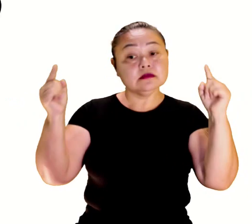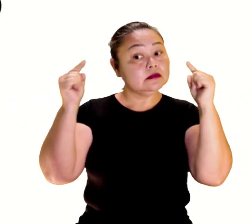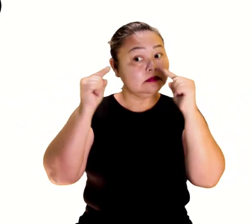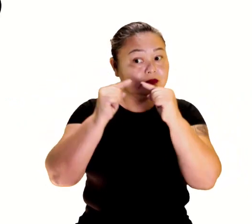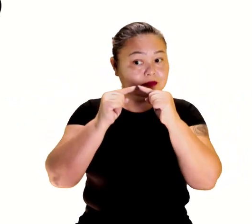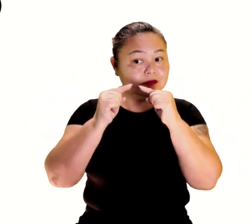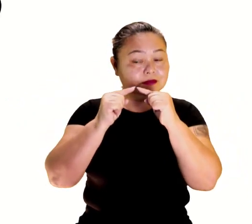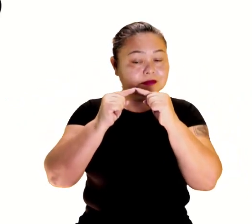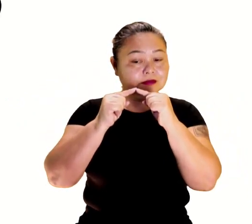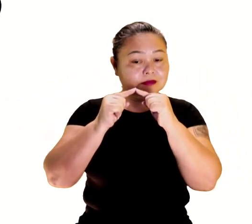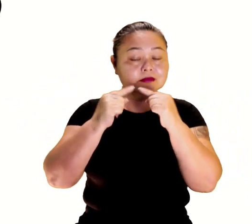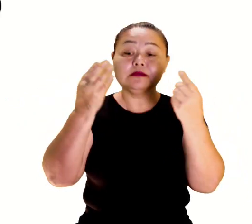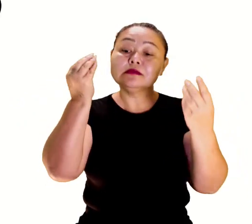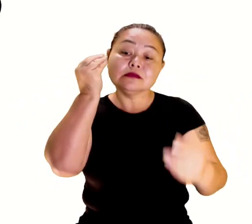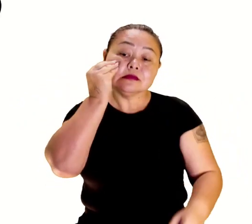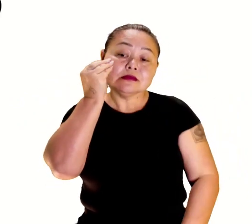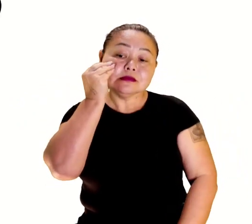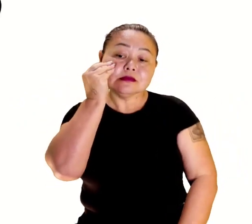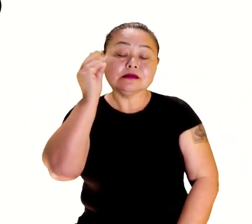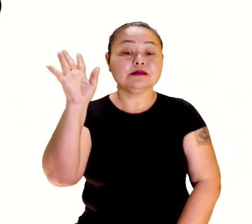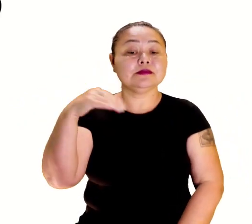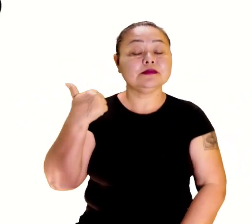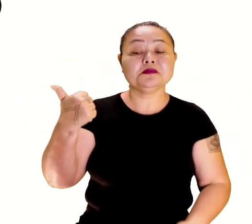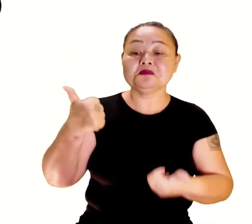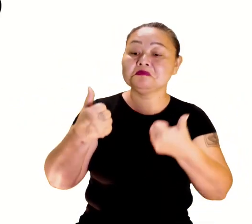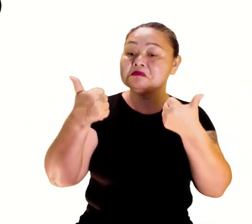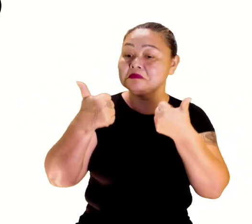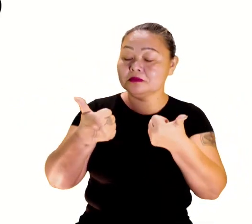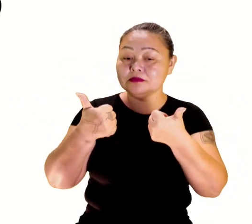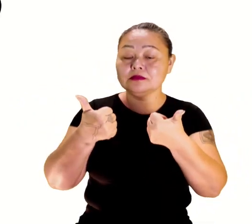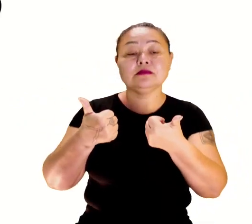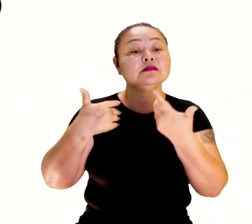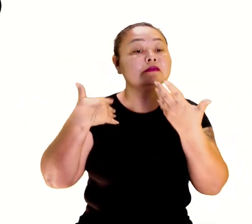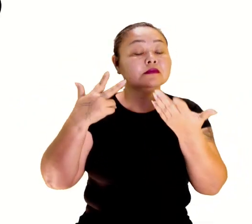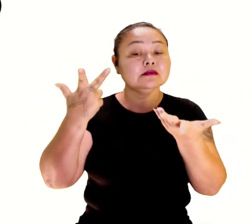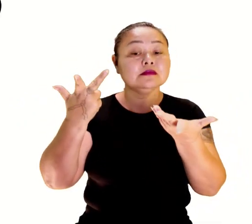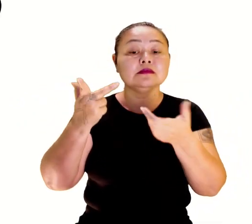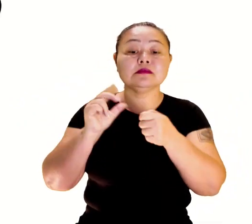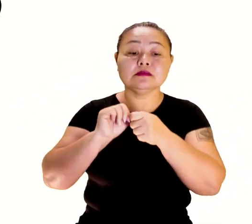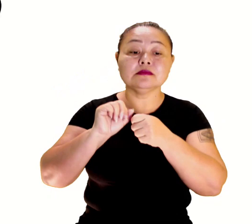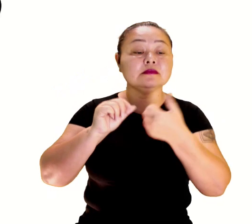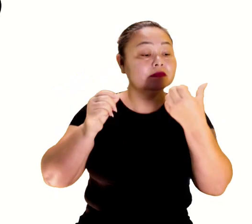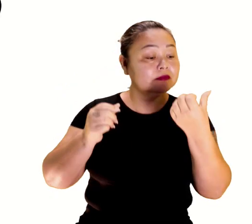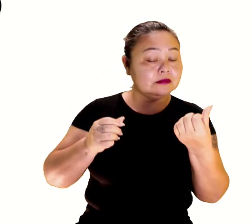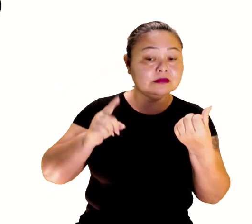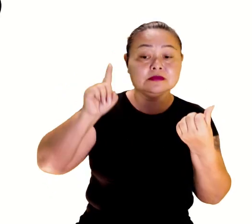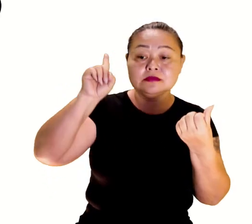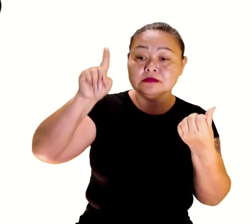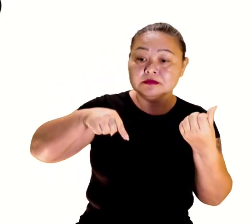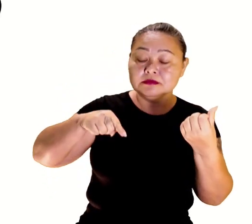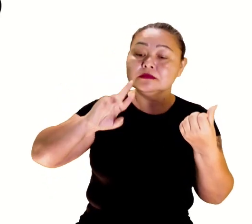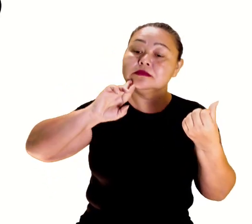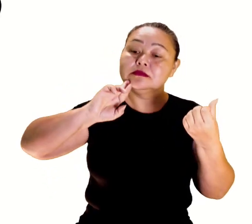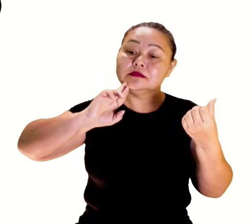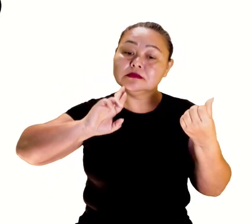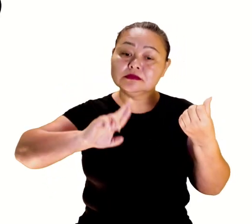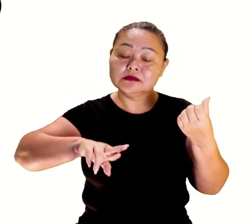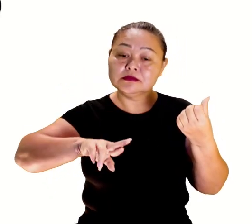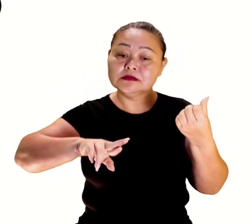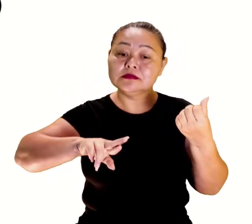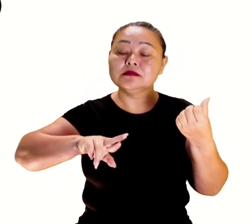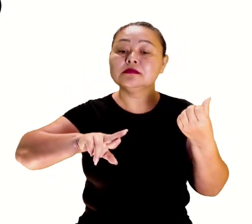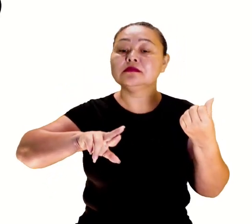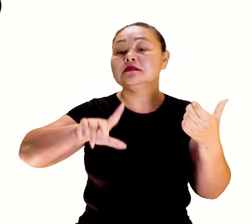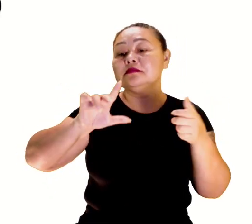22? Tá verificado. Beleza, fechou, né? Então quer dizer que o nosso 6 é a solução, é a